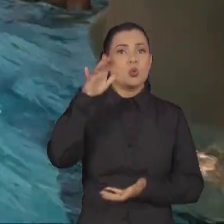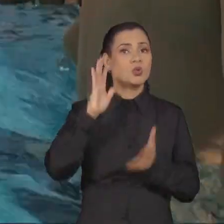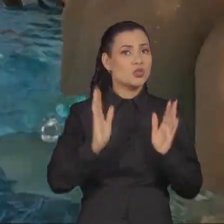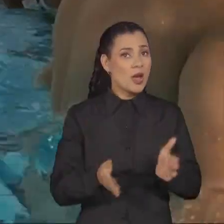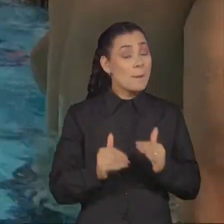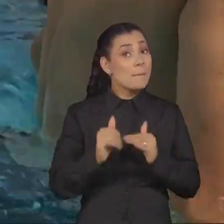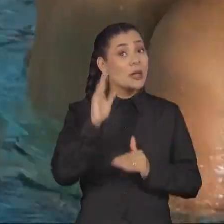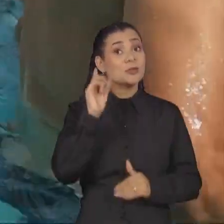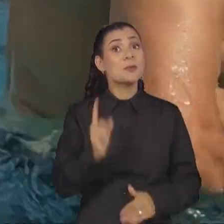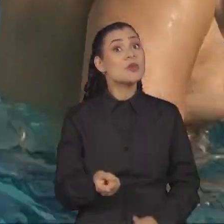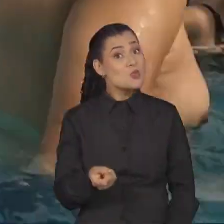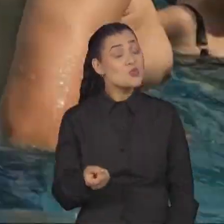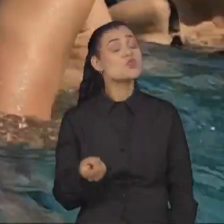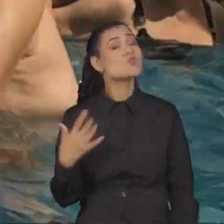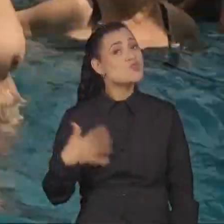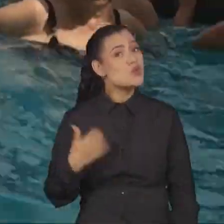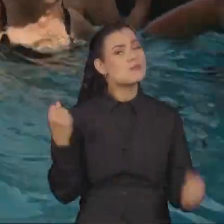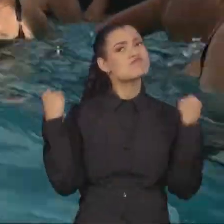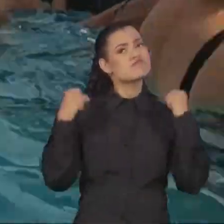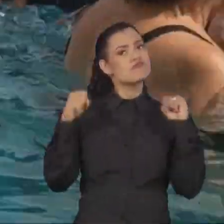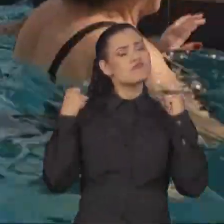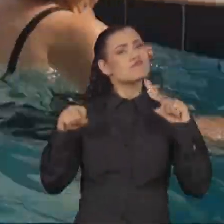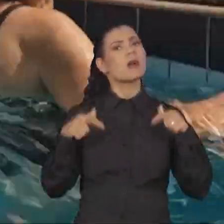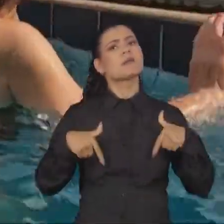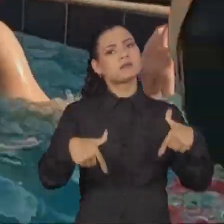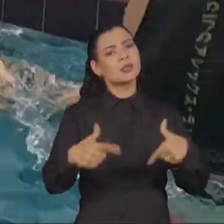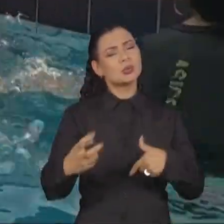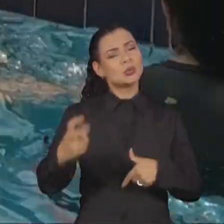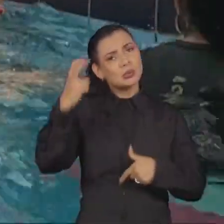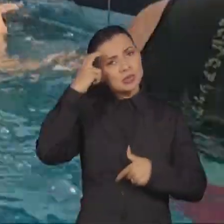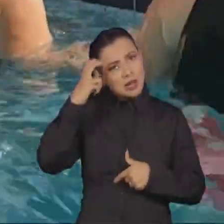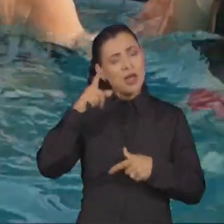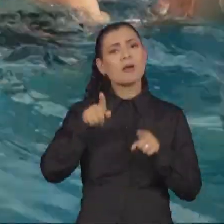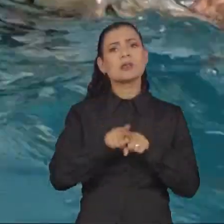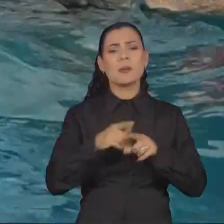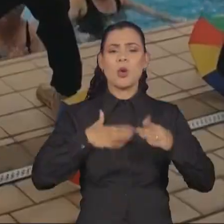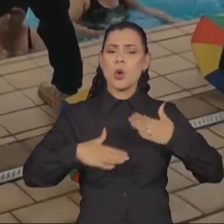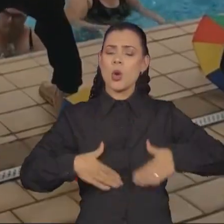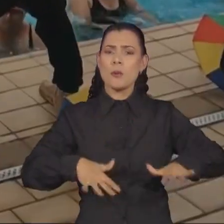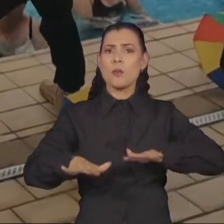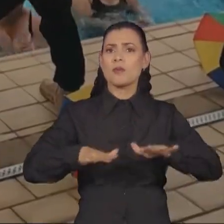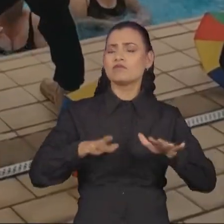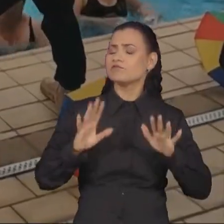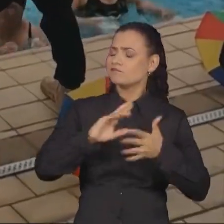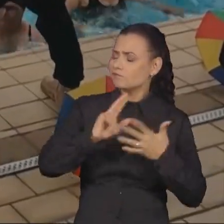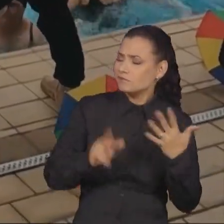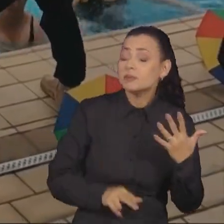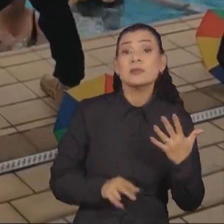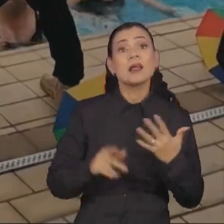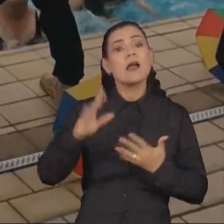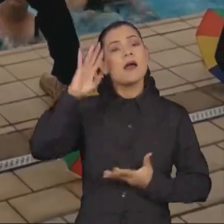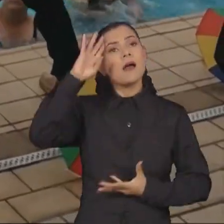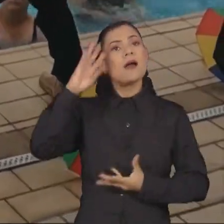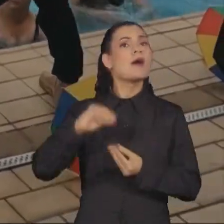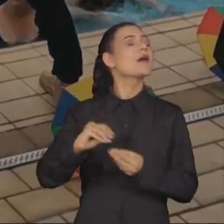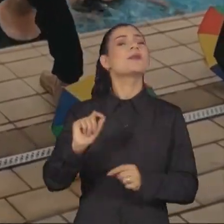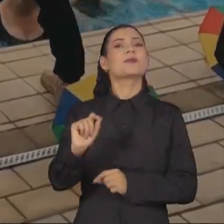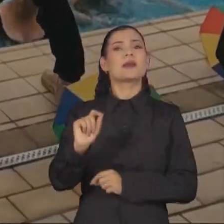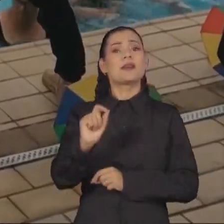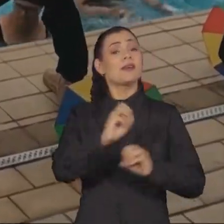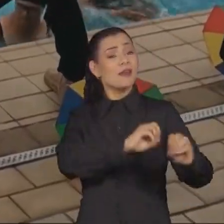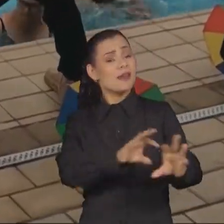fazendo atividades físicas, culturais, de corpo, movimento. E então a gente entendeu que, através